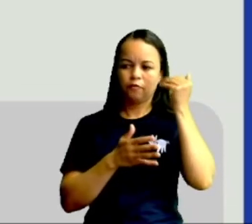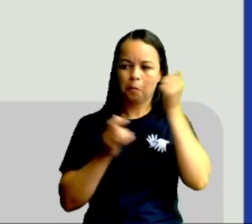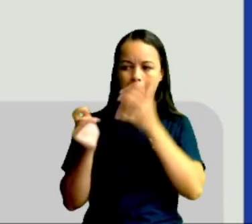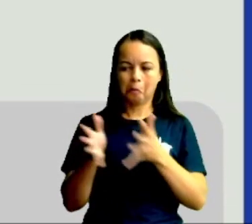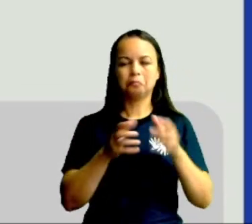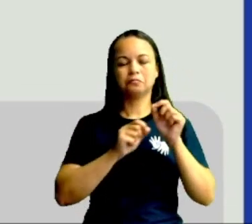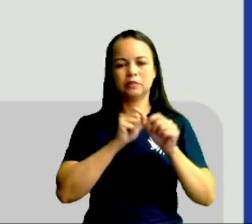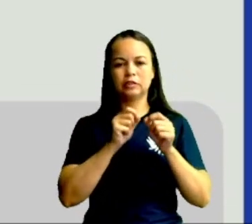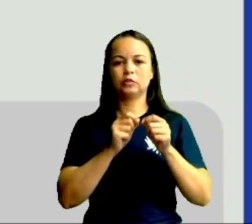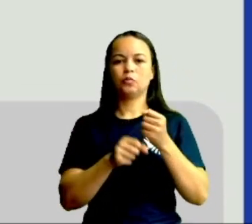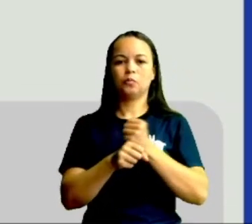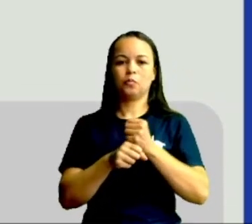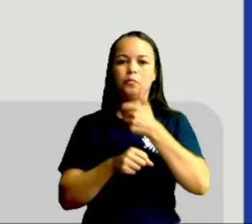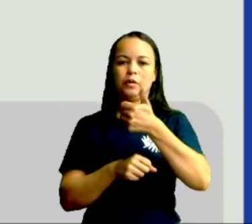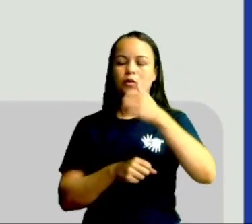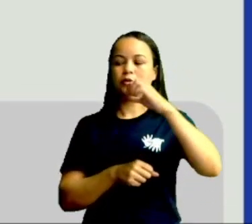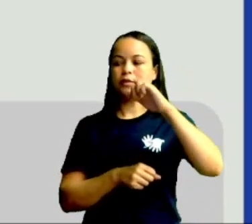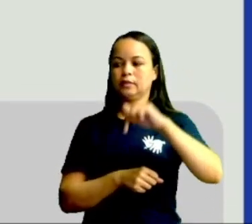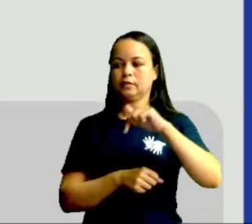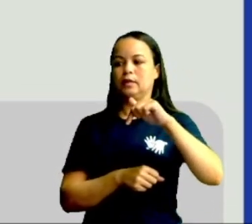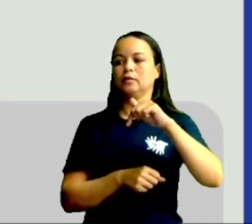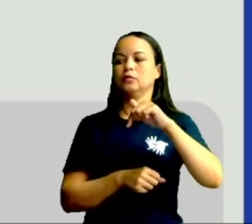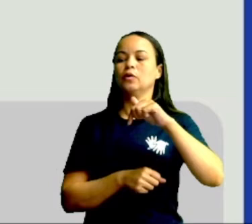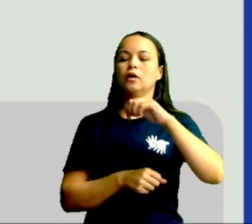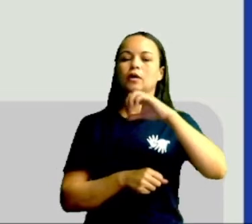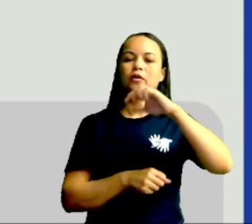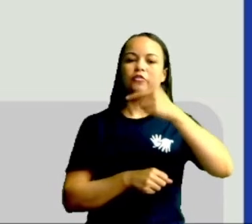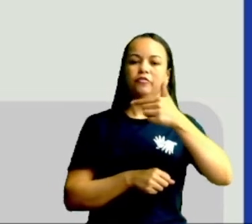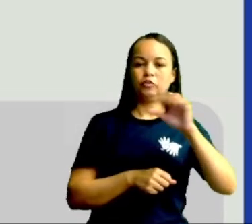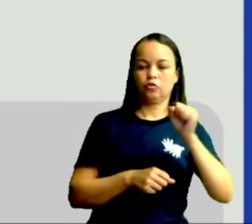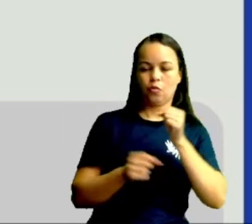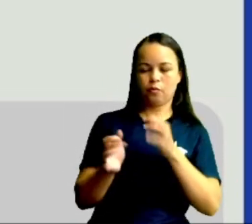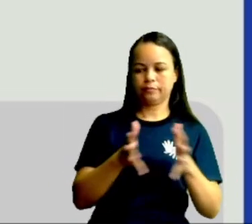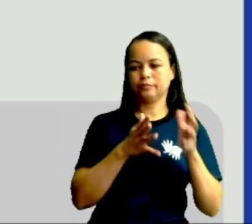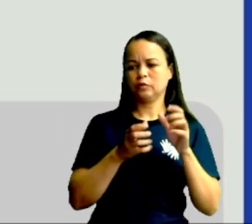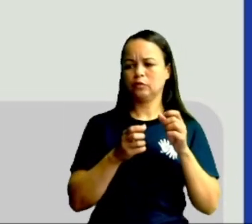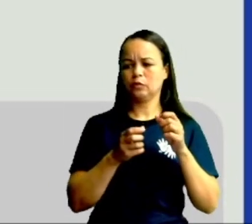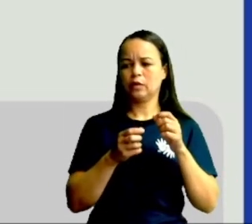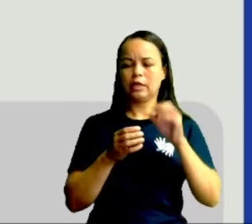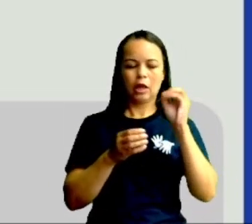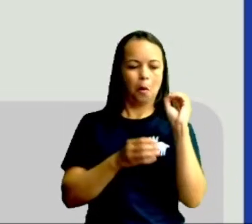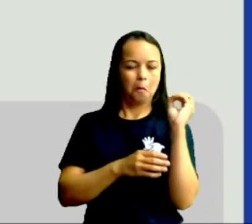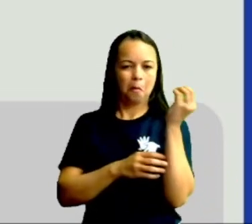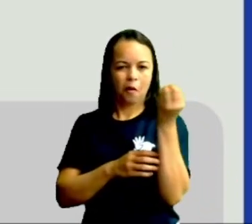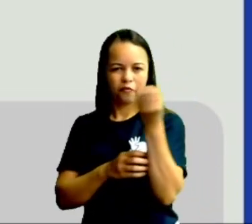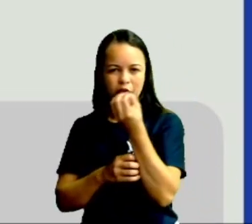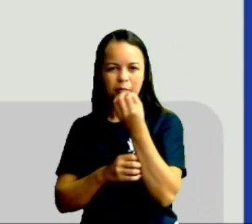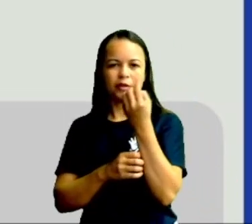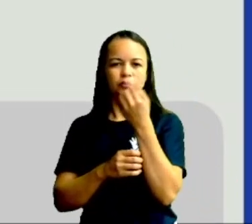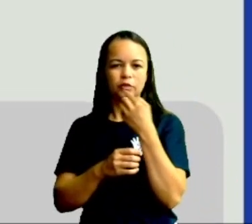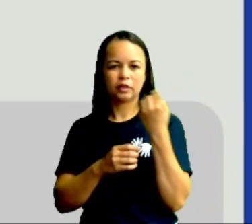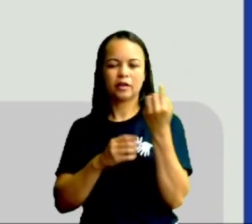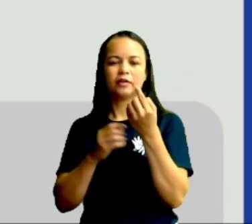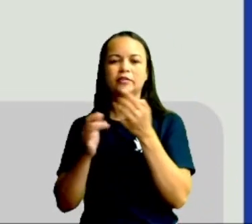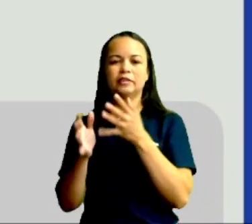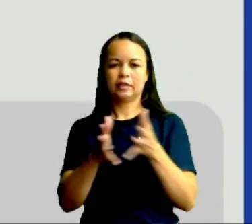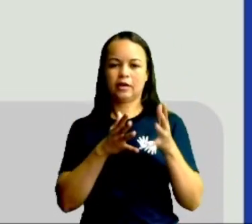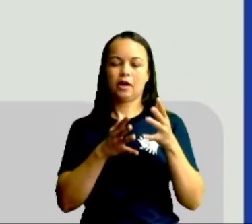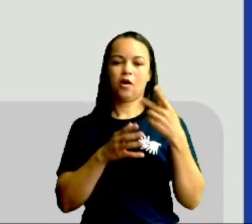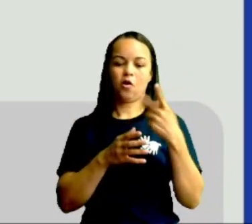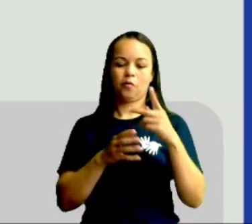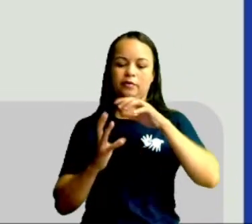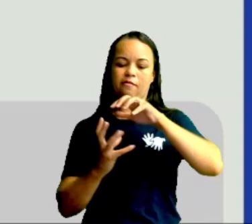deslocamento de periélio. Esse é outro movimento, tá certo? Que corresponde ao movimento em que há variação da